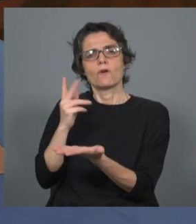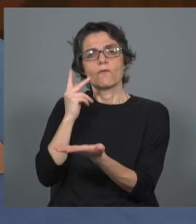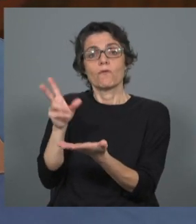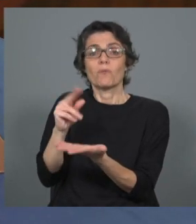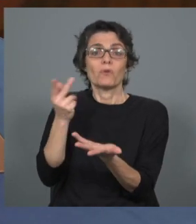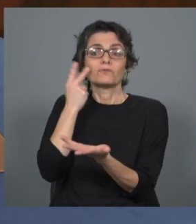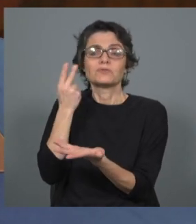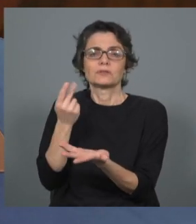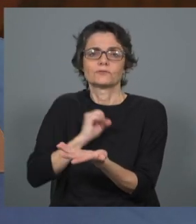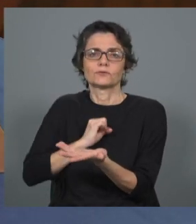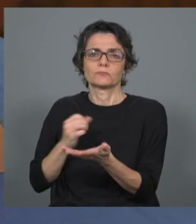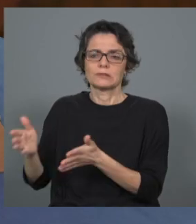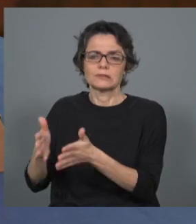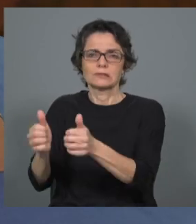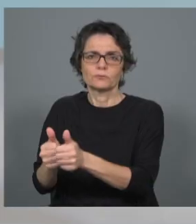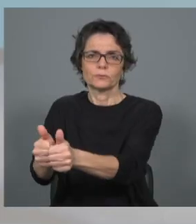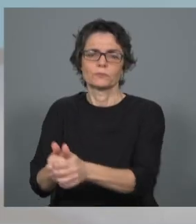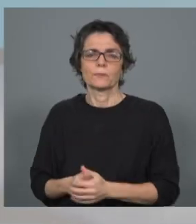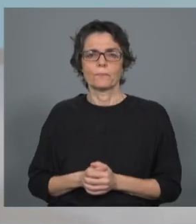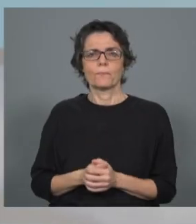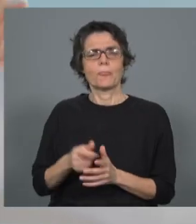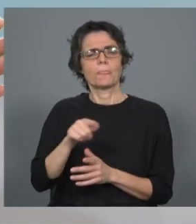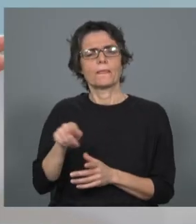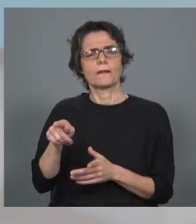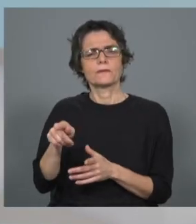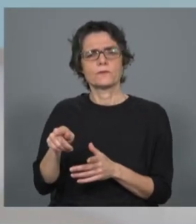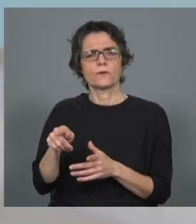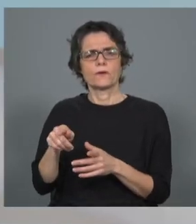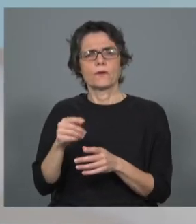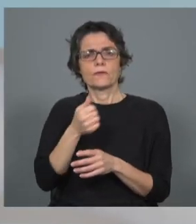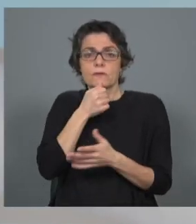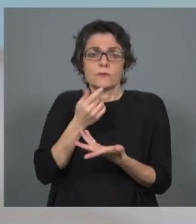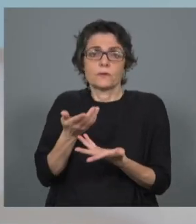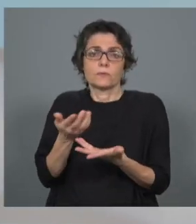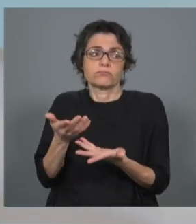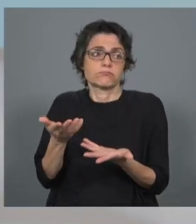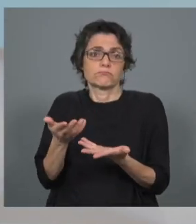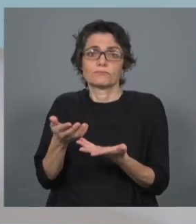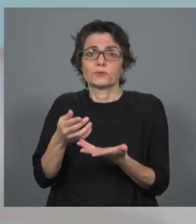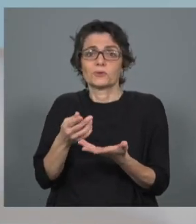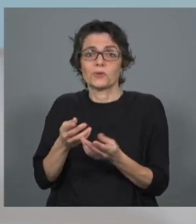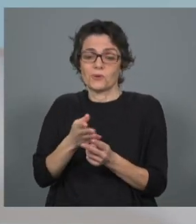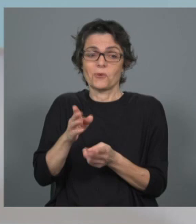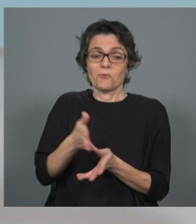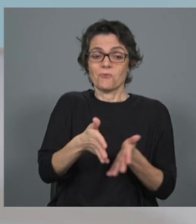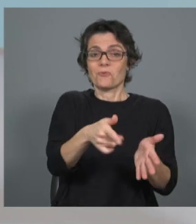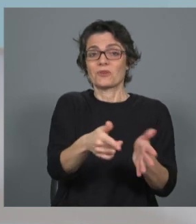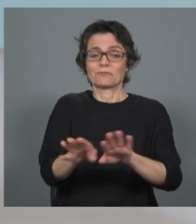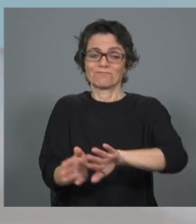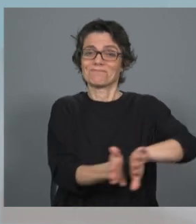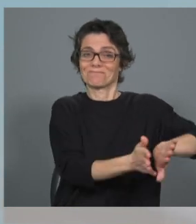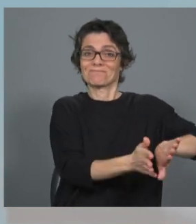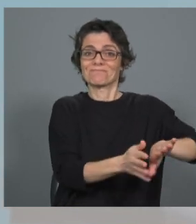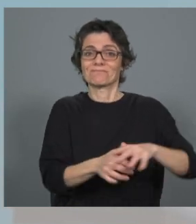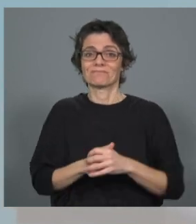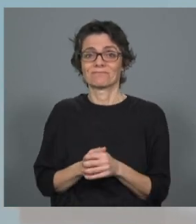E para seguir essa via com Jesus foi preciso deixar muita coisa que antes preenchia o seu